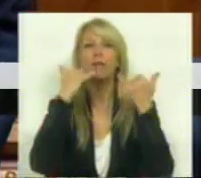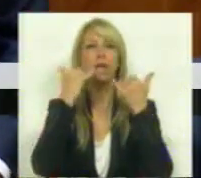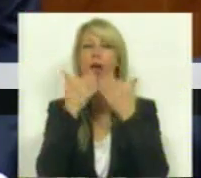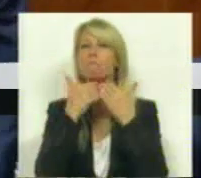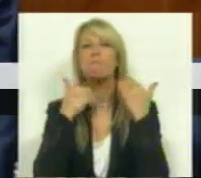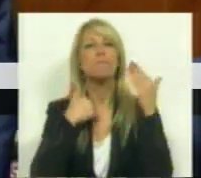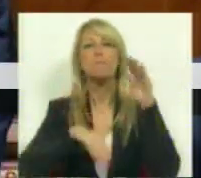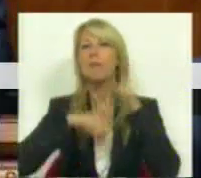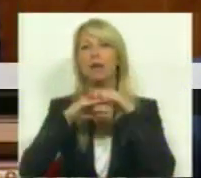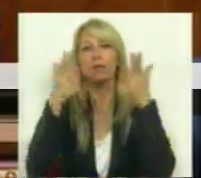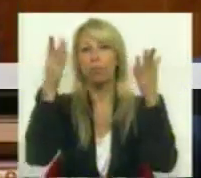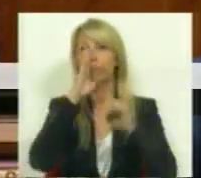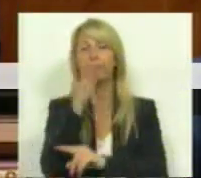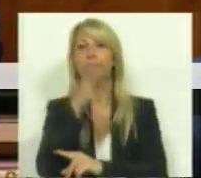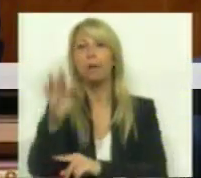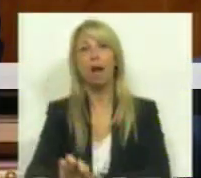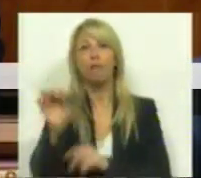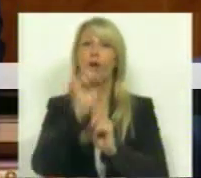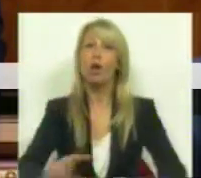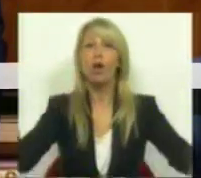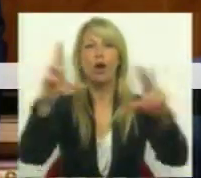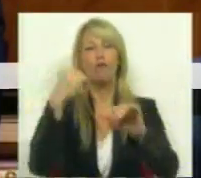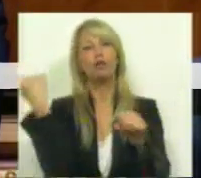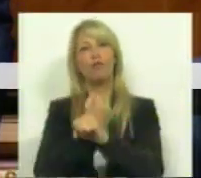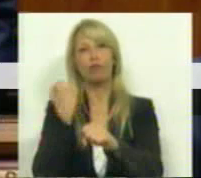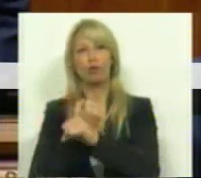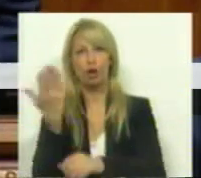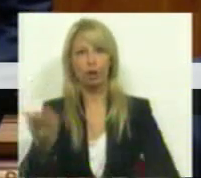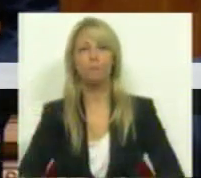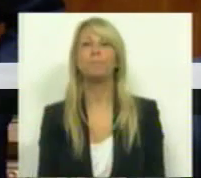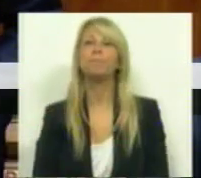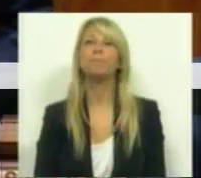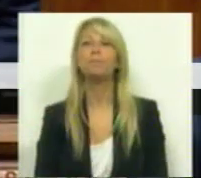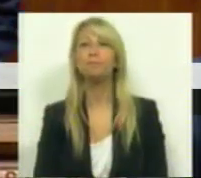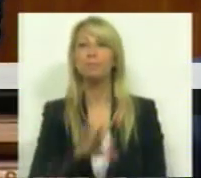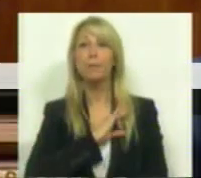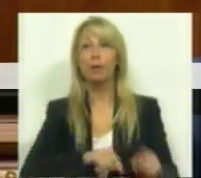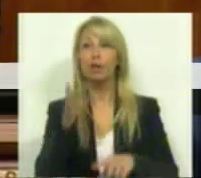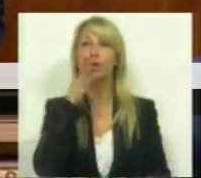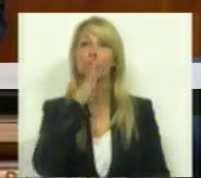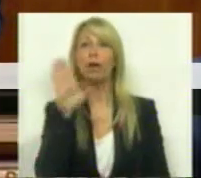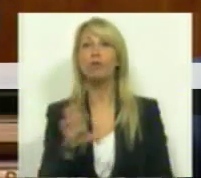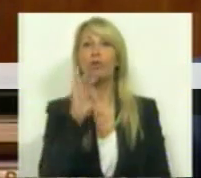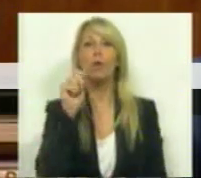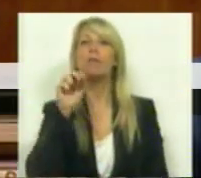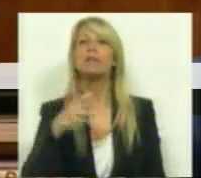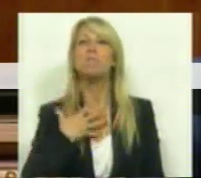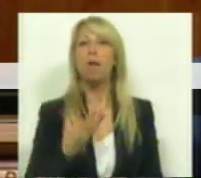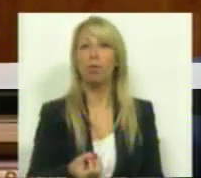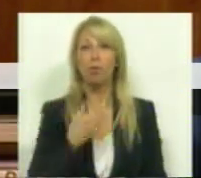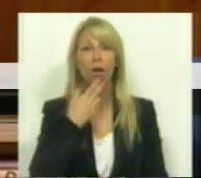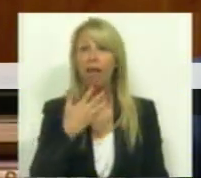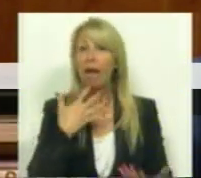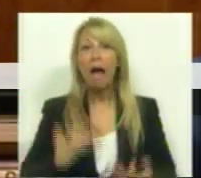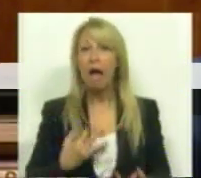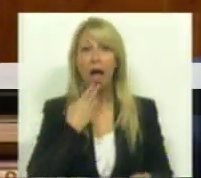no exercício das suas novas funções. O Sr. Deputado João Semedo não tem razão porque o Governo não está